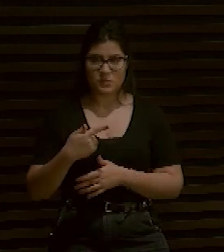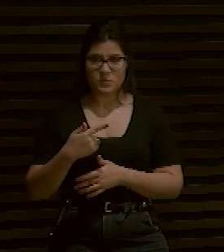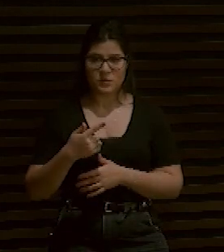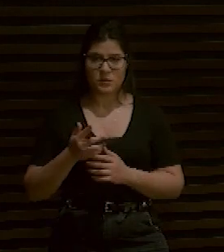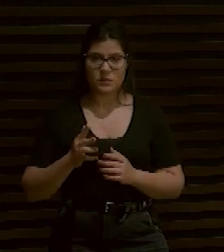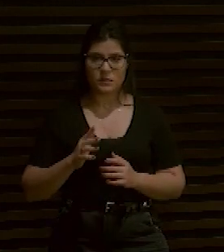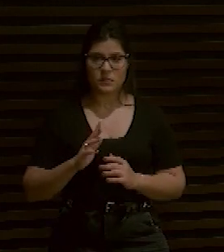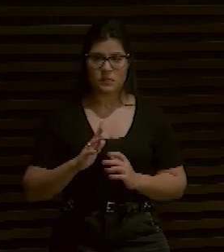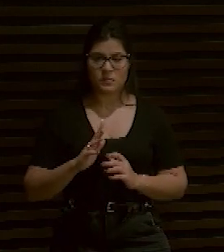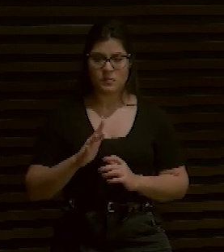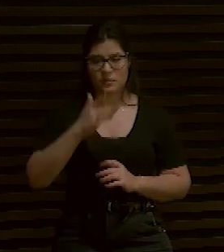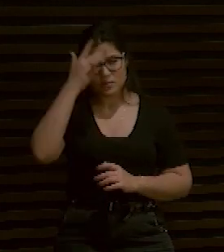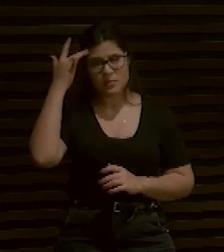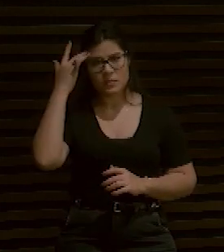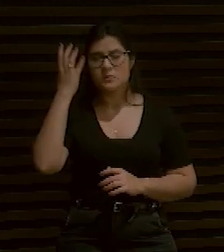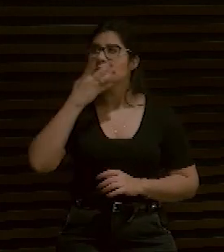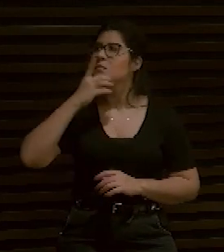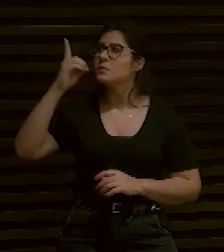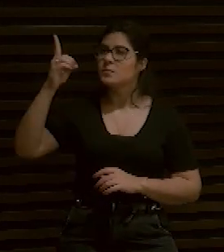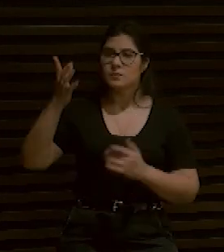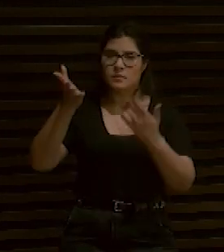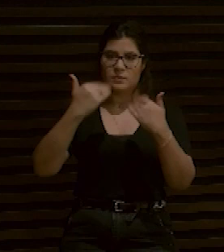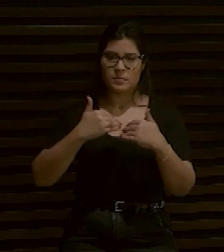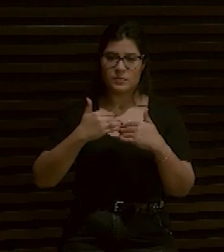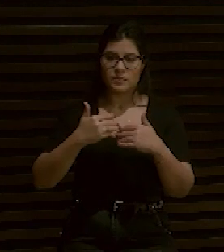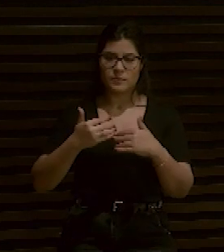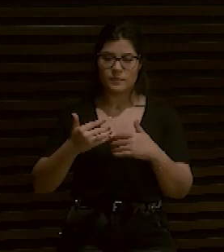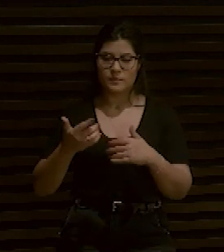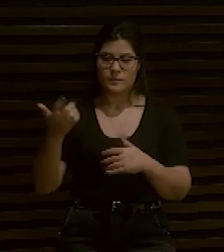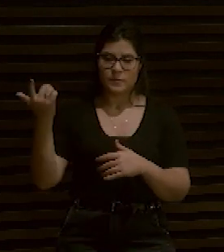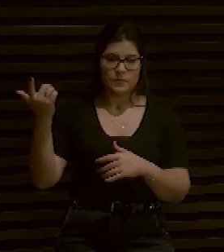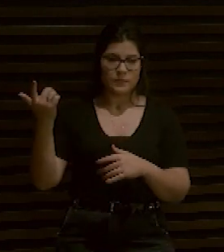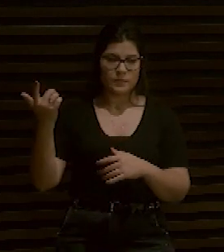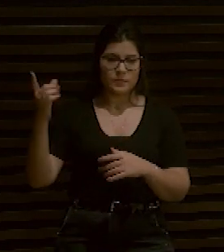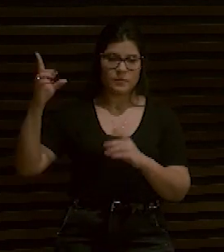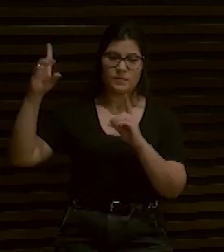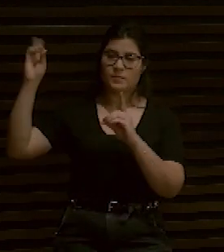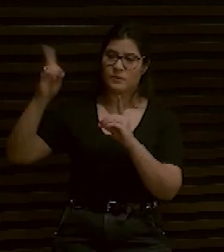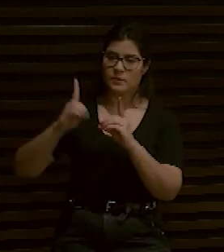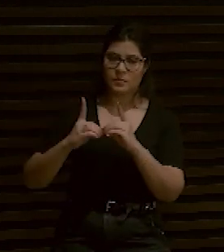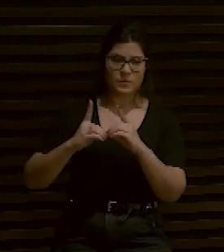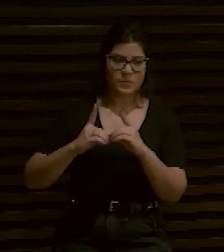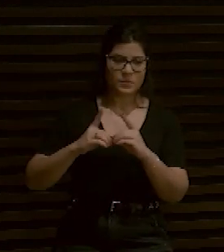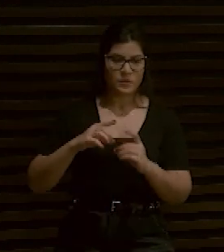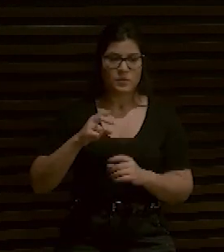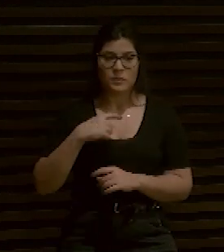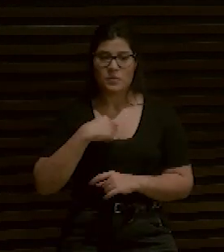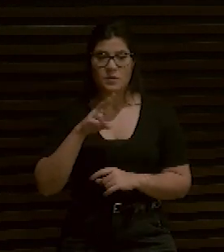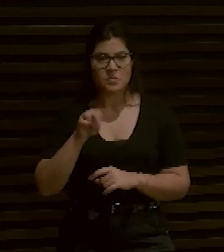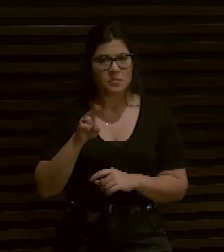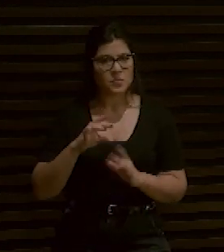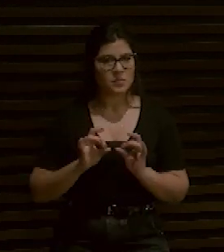dá, esse virá a mim, e o que vem a mim, de modo nenhum lançarei